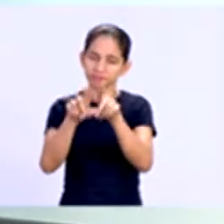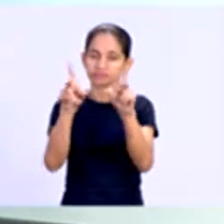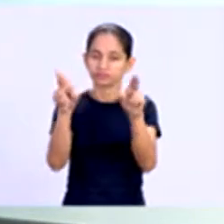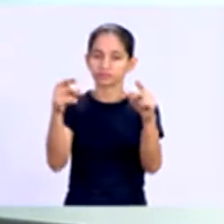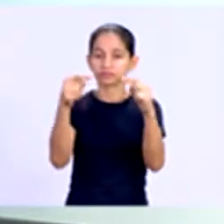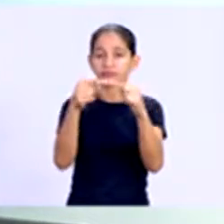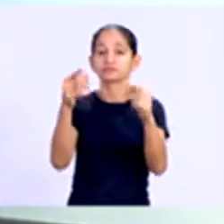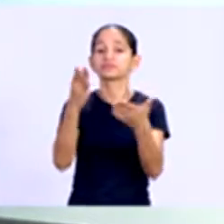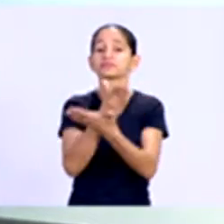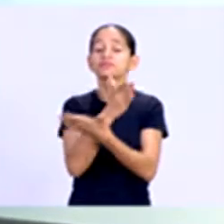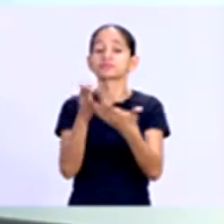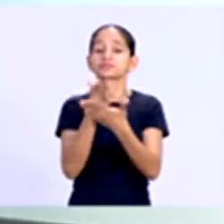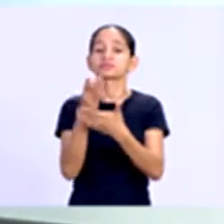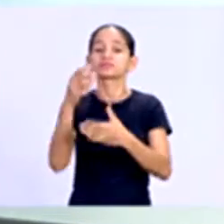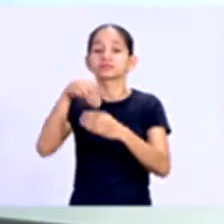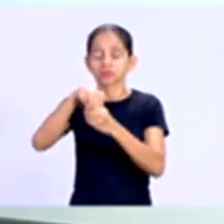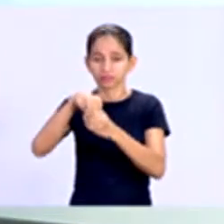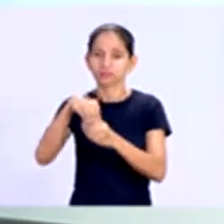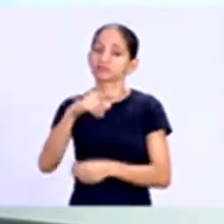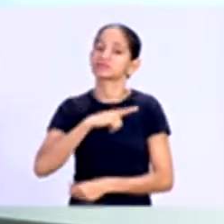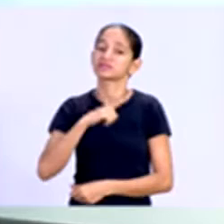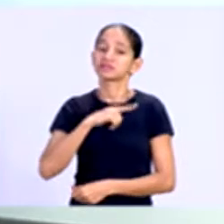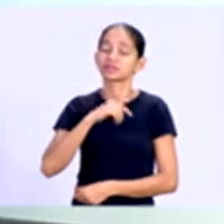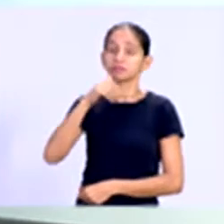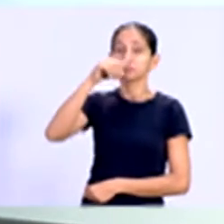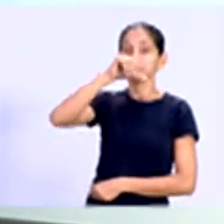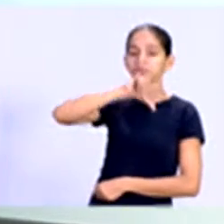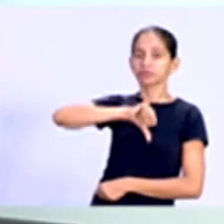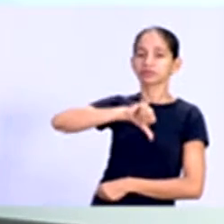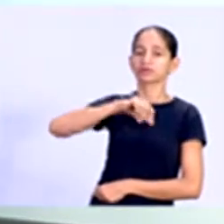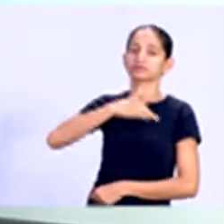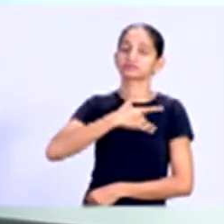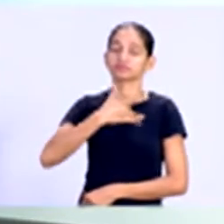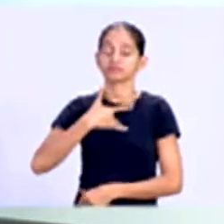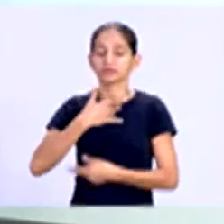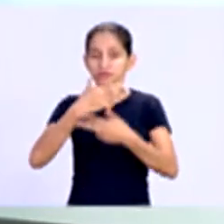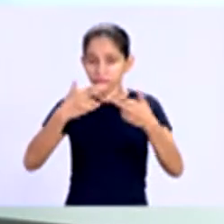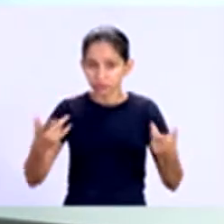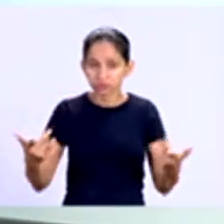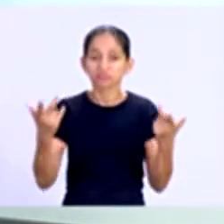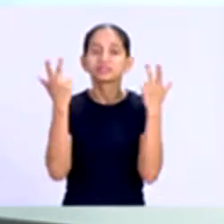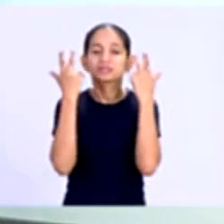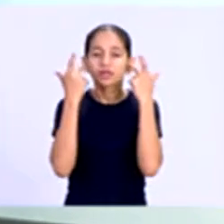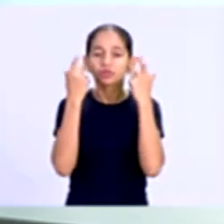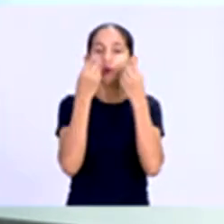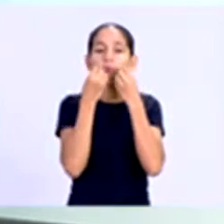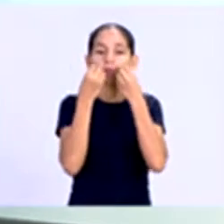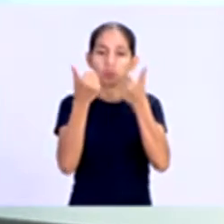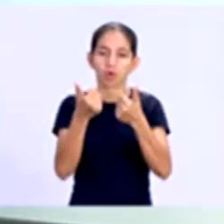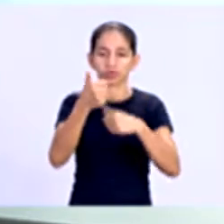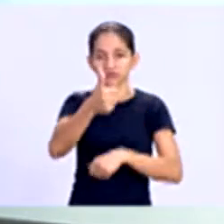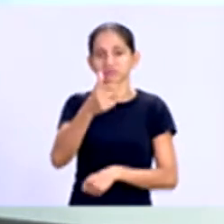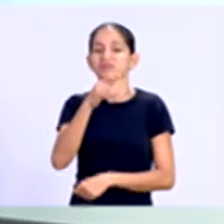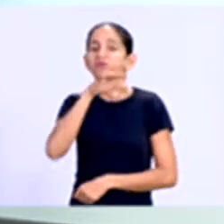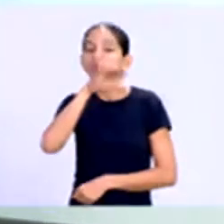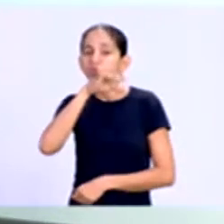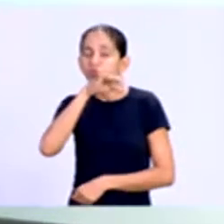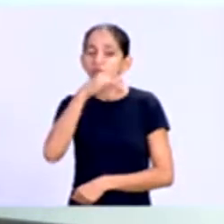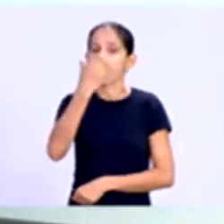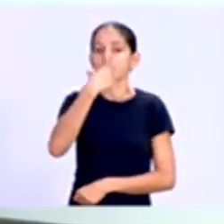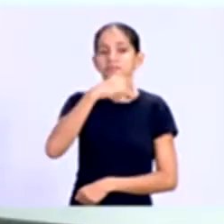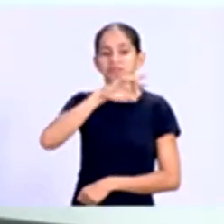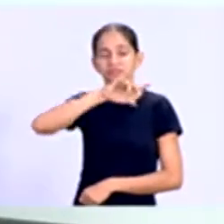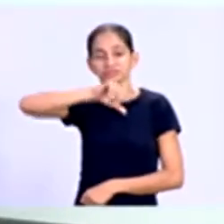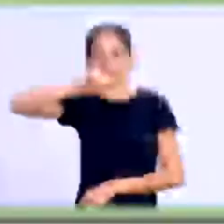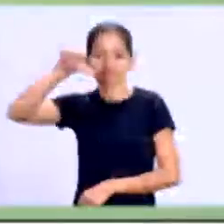deterioradores são aqueles que vão prejudicar as características naturais dos alimentos, vão estragar o